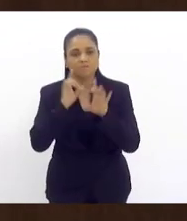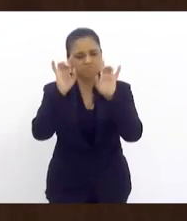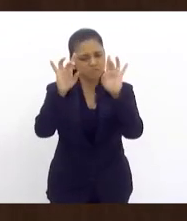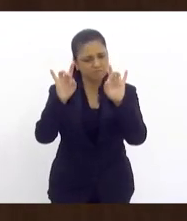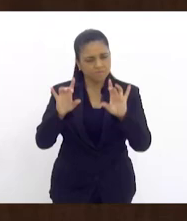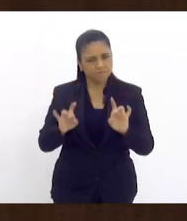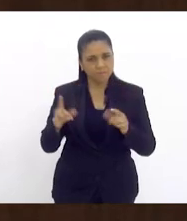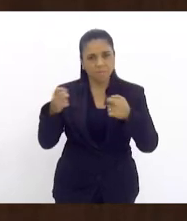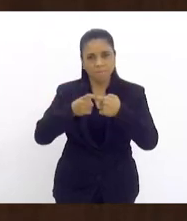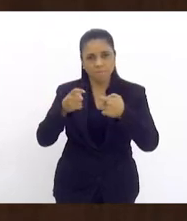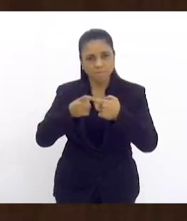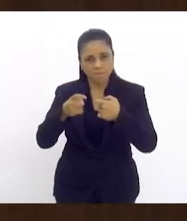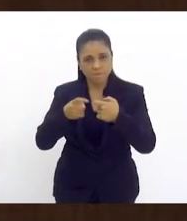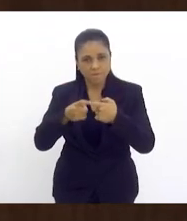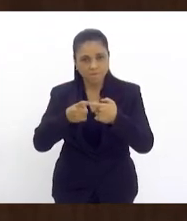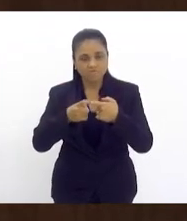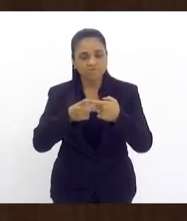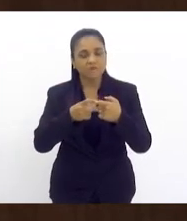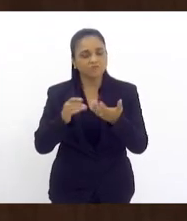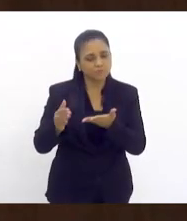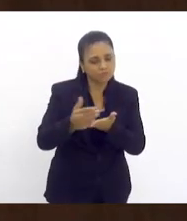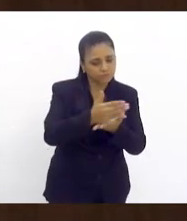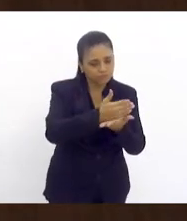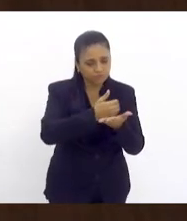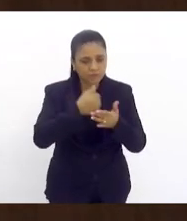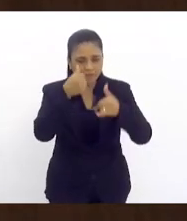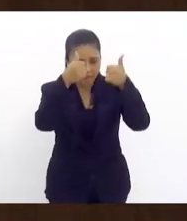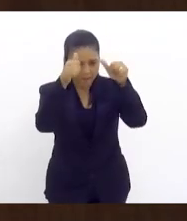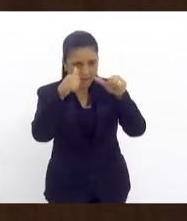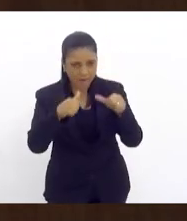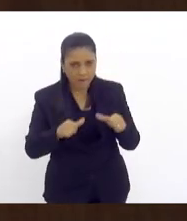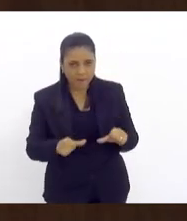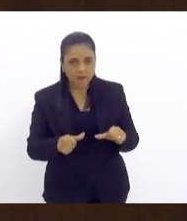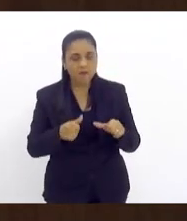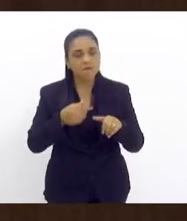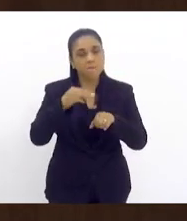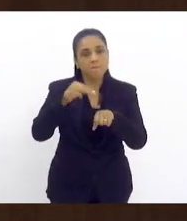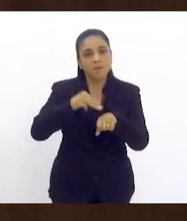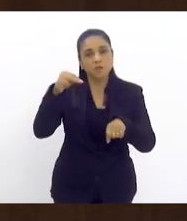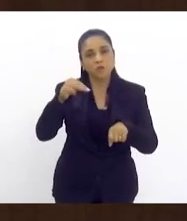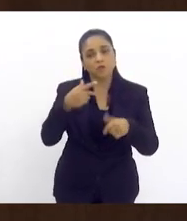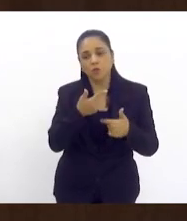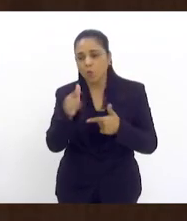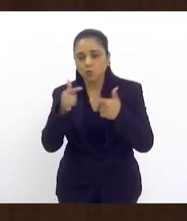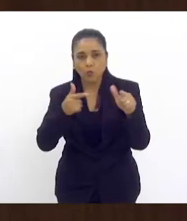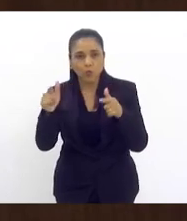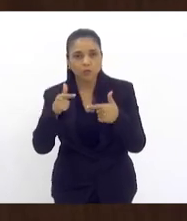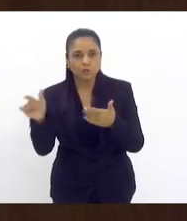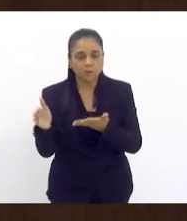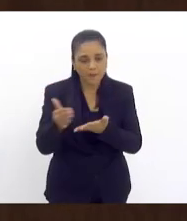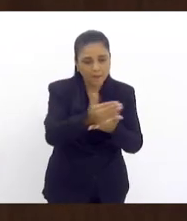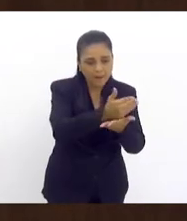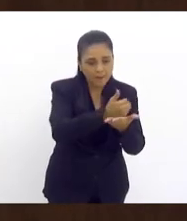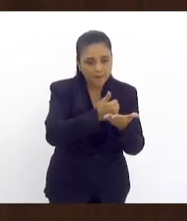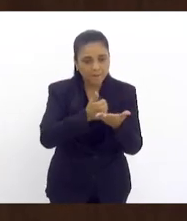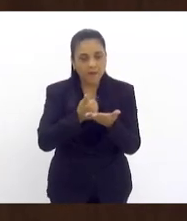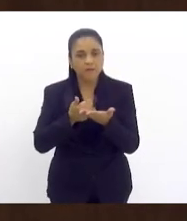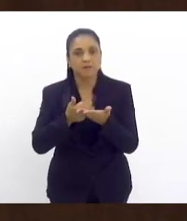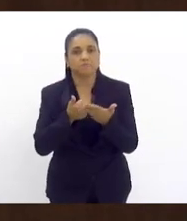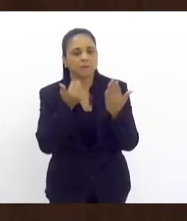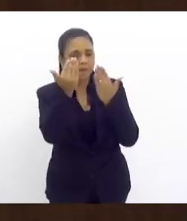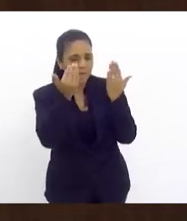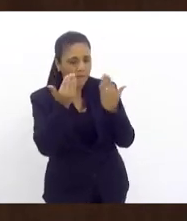medicina para avaliar o referido diagnóstico, utilizando outras metodologias visando o rastreamento e o devido monitoramento dos casos